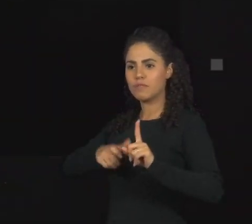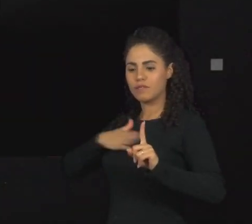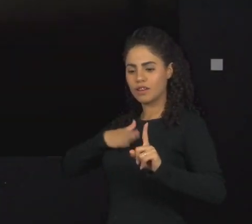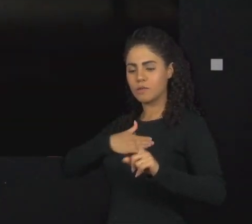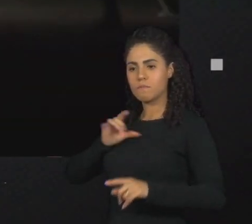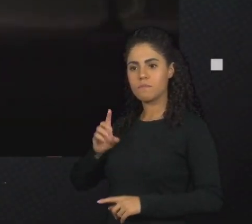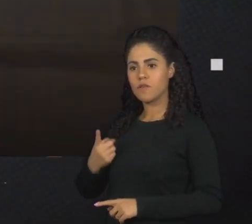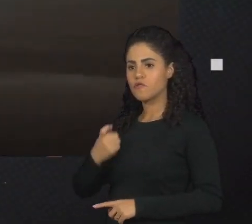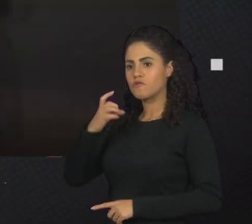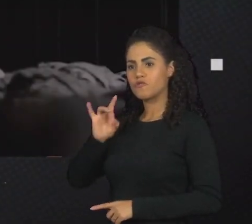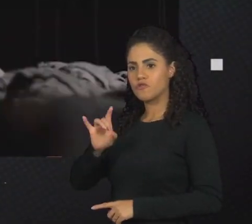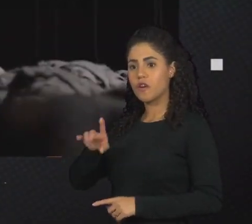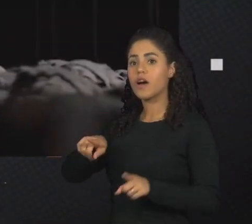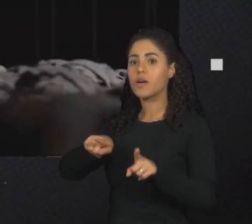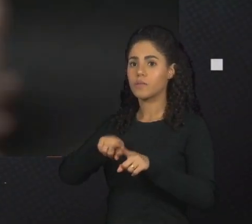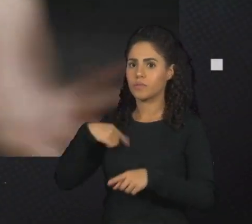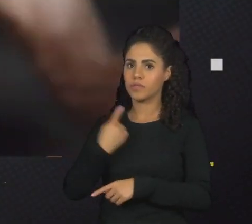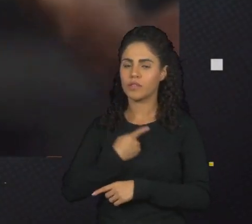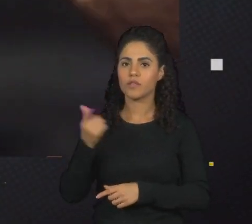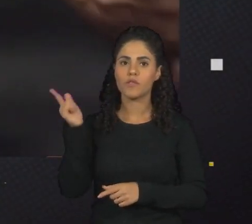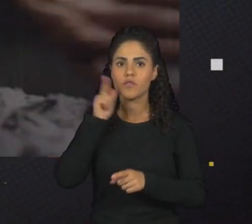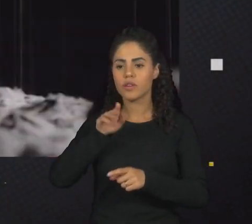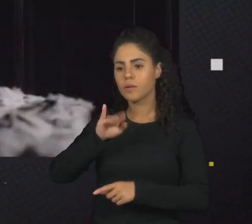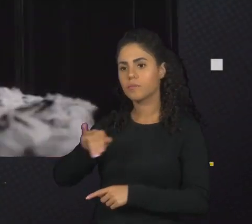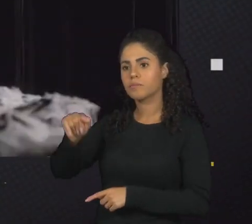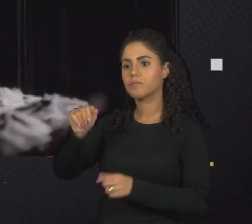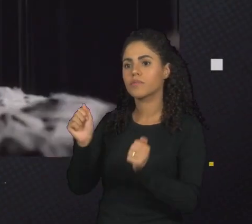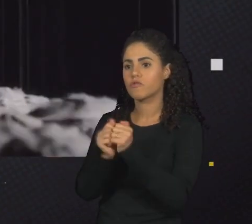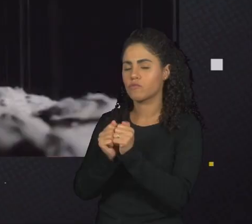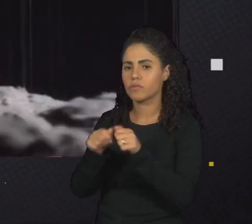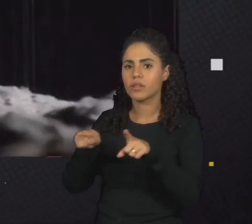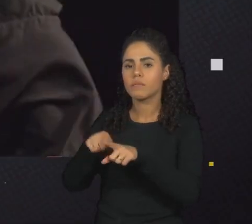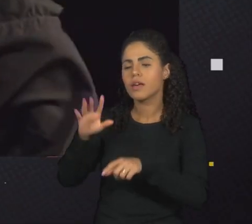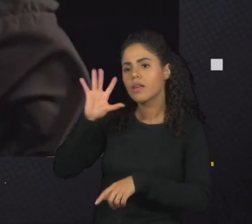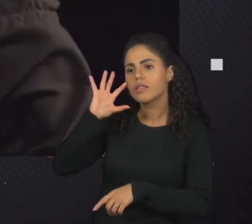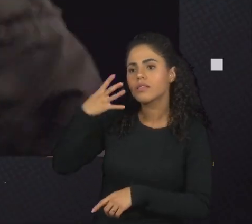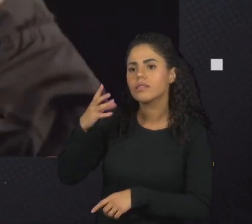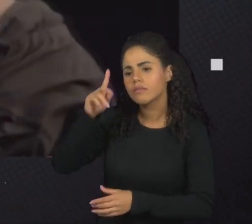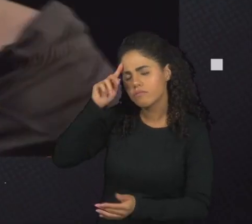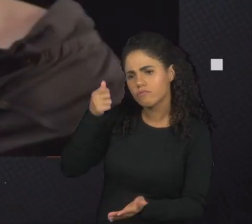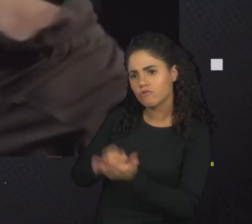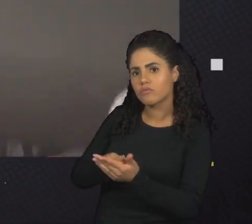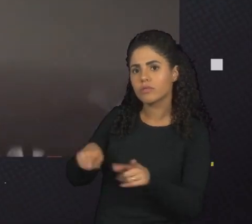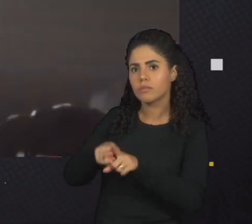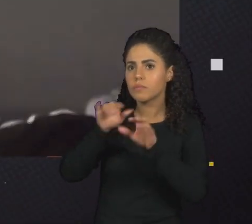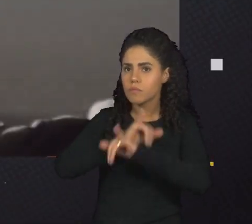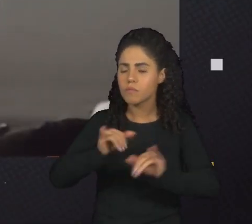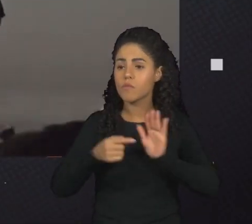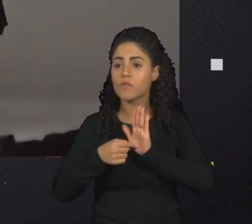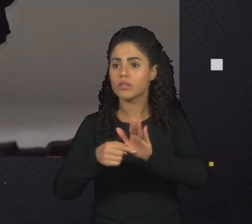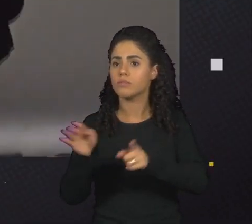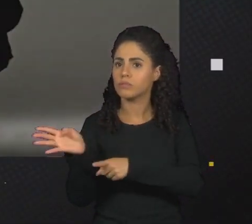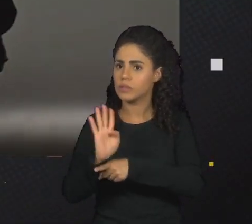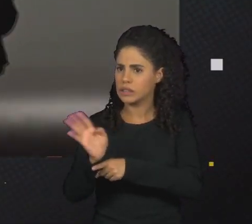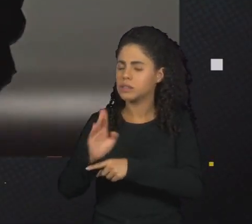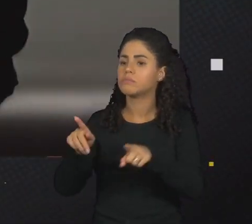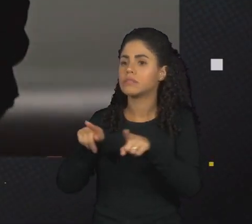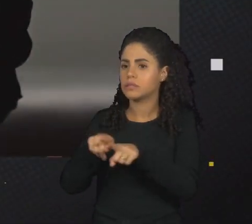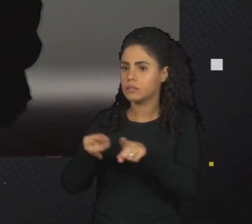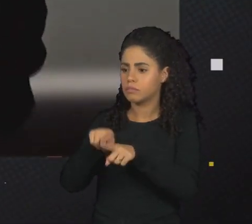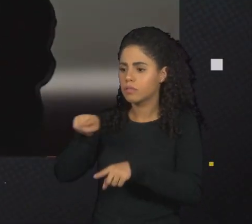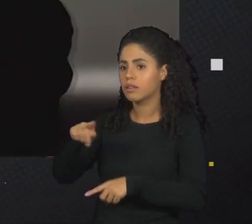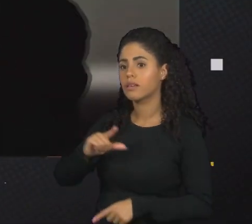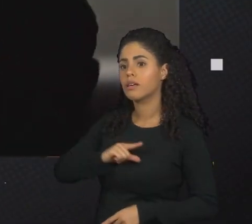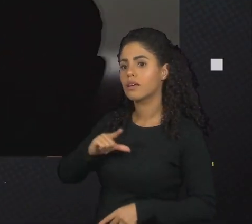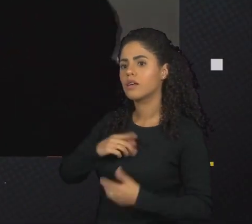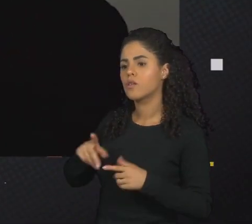fez uma versão com a Bia Lessa. A própria Bia decidiu transpor também para o cinema o